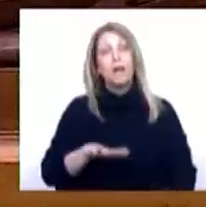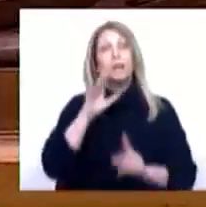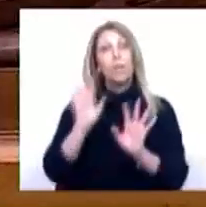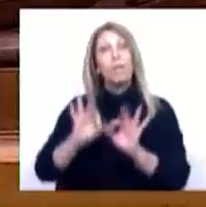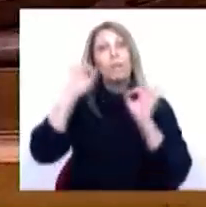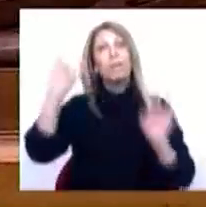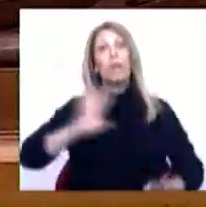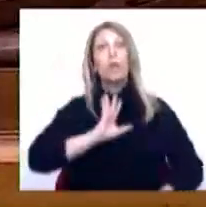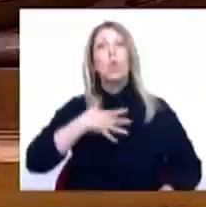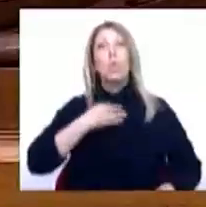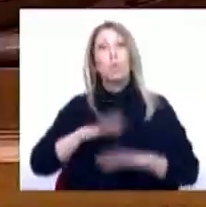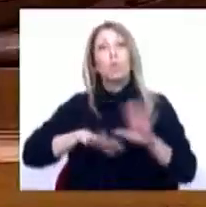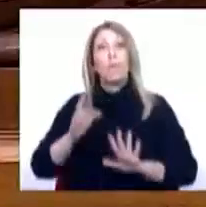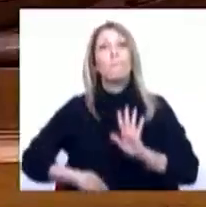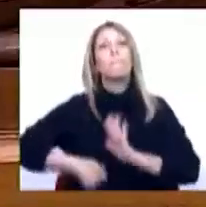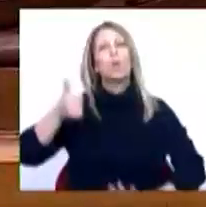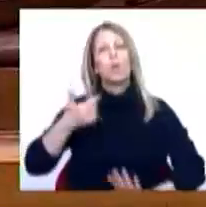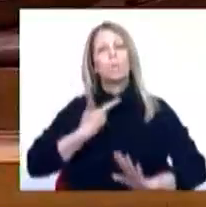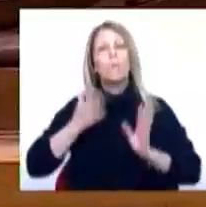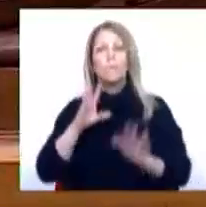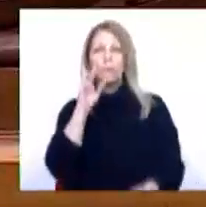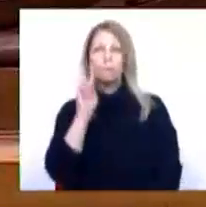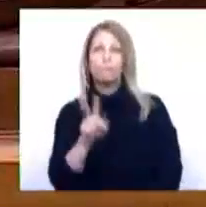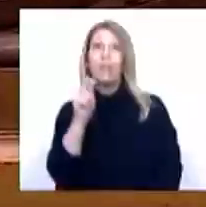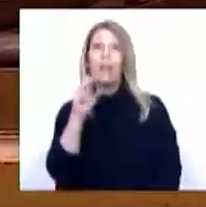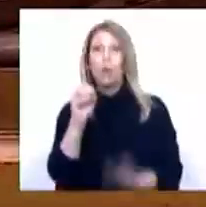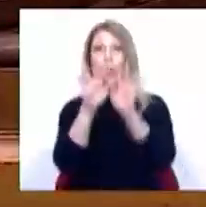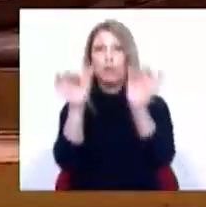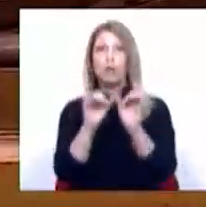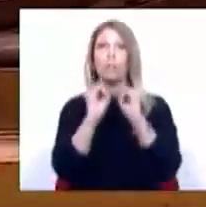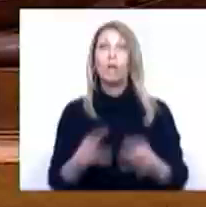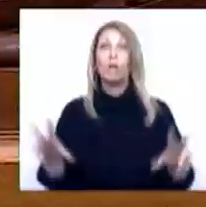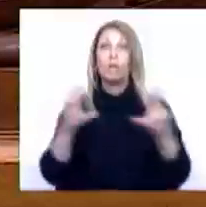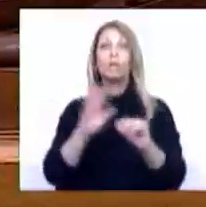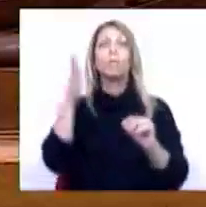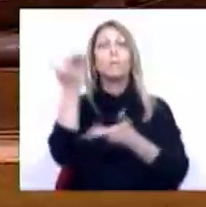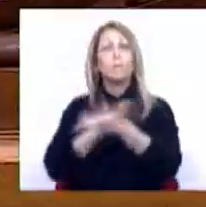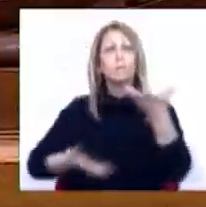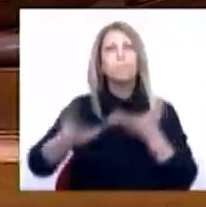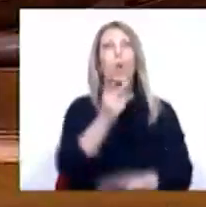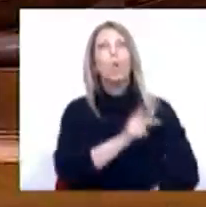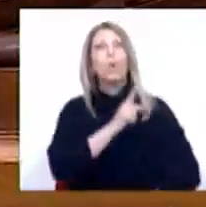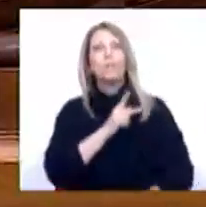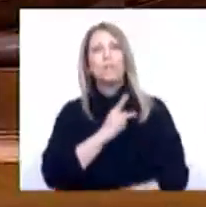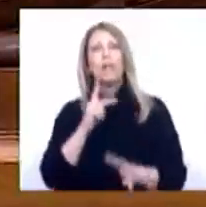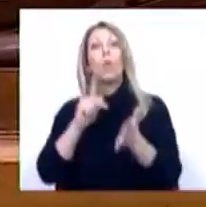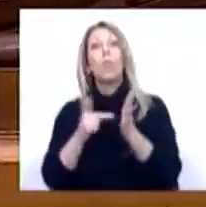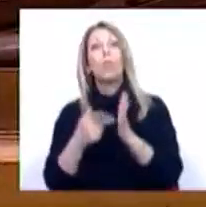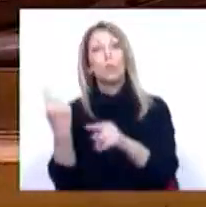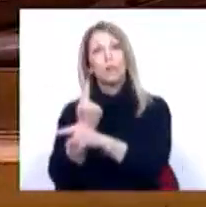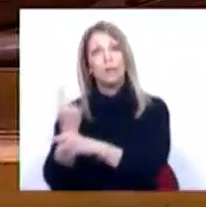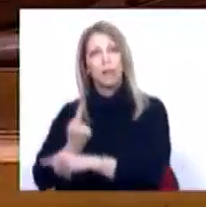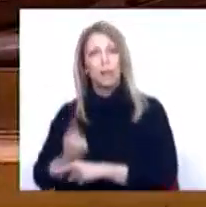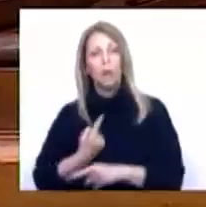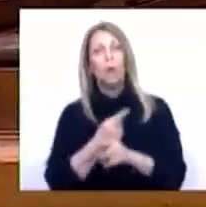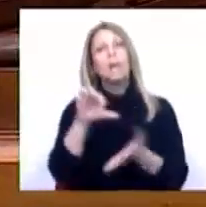mundo. Mas nós temos que revisitar o nosso ecossistema de inovação, nomeadamente a interação entre as universidades, os politécnicos, os centros de